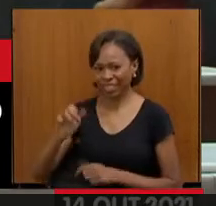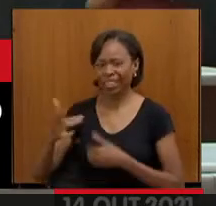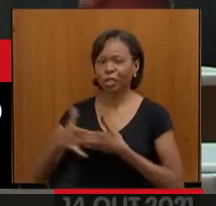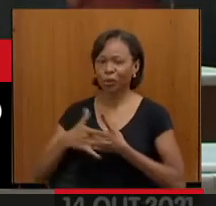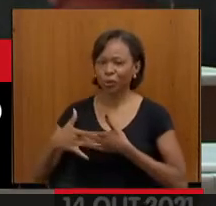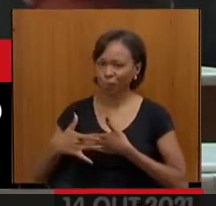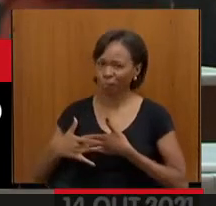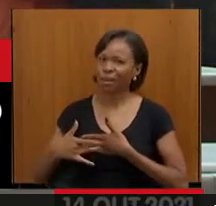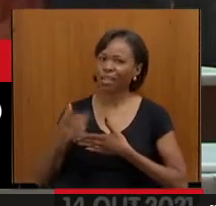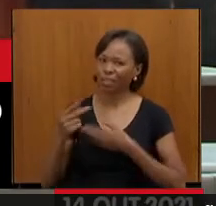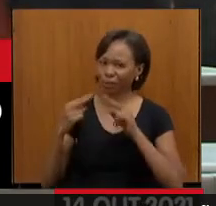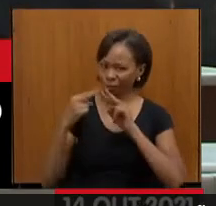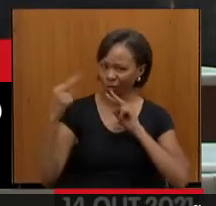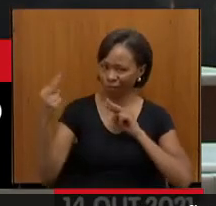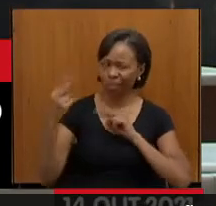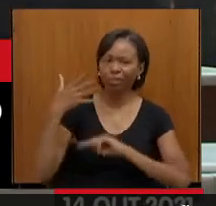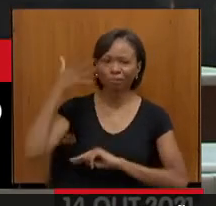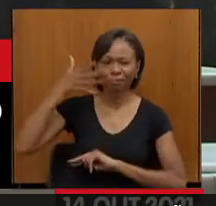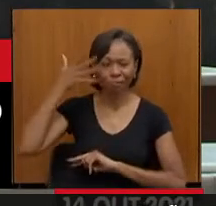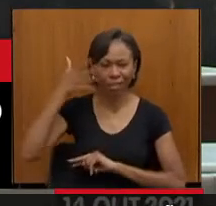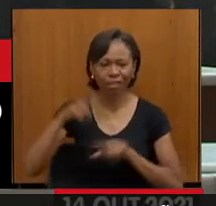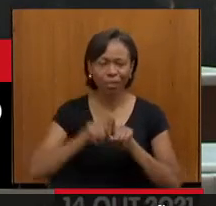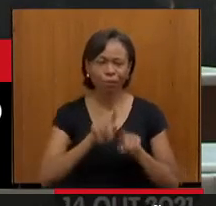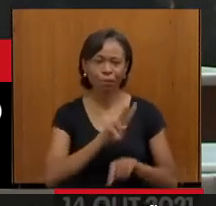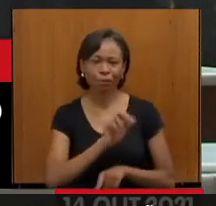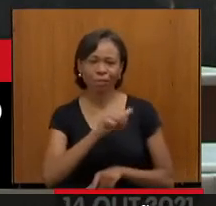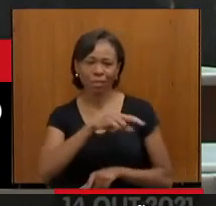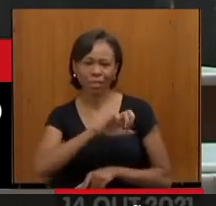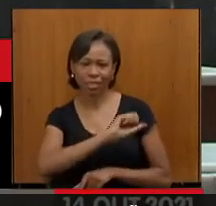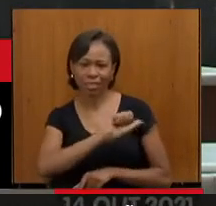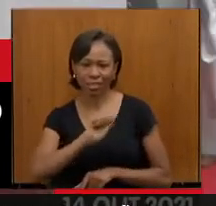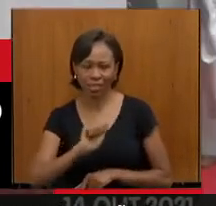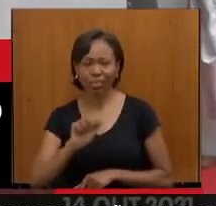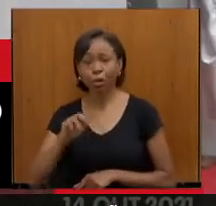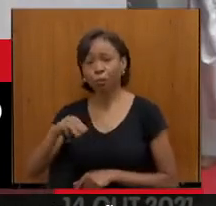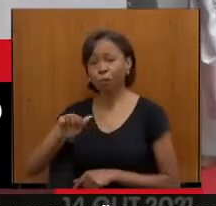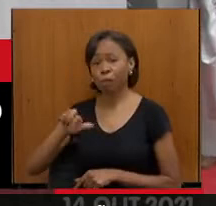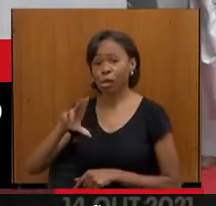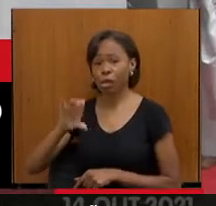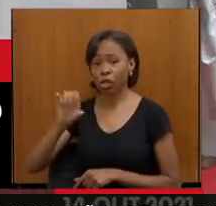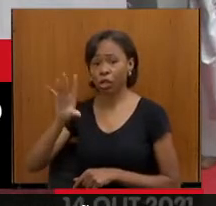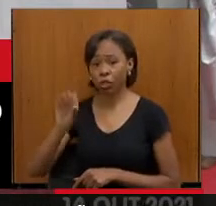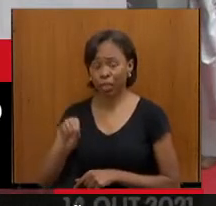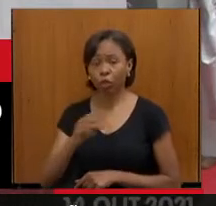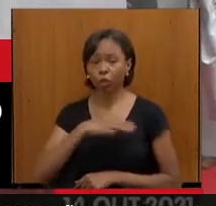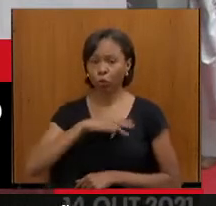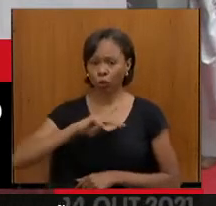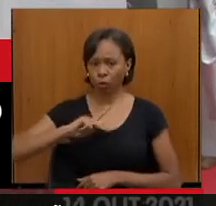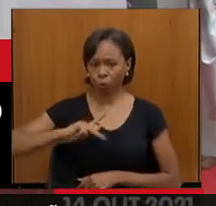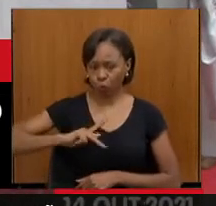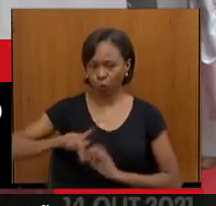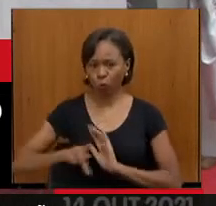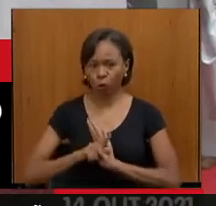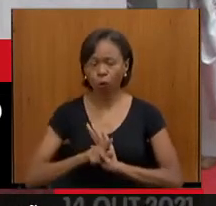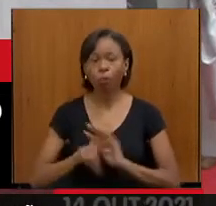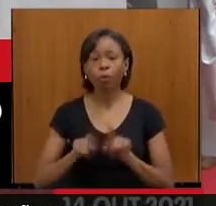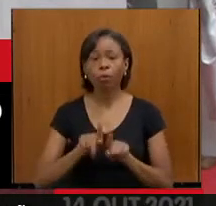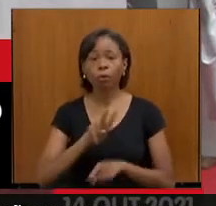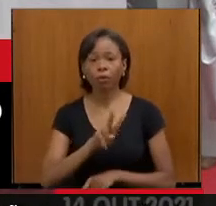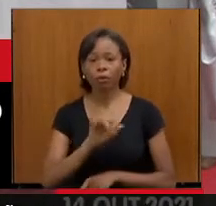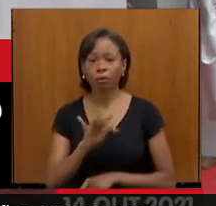participou virtualmente, as doutoras Vanessa Campolina e Marcela Damásio, do Ministério Público, senhor